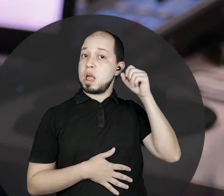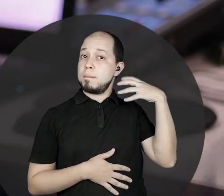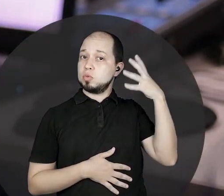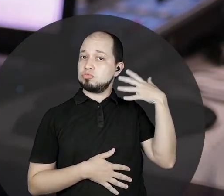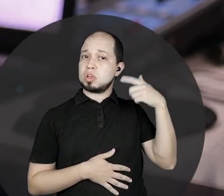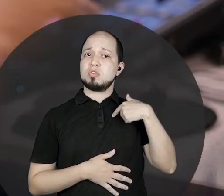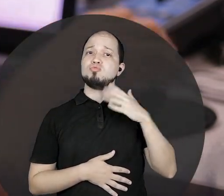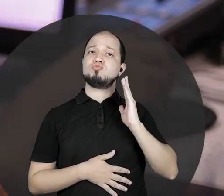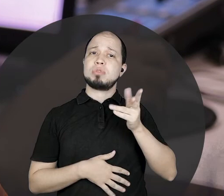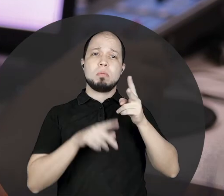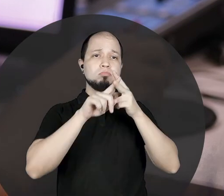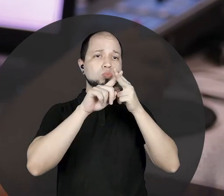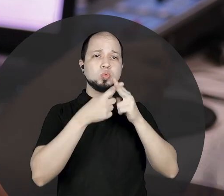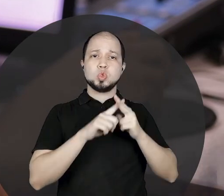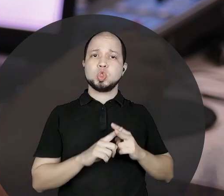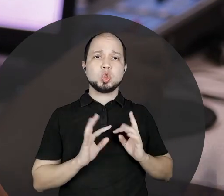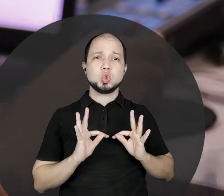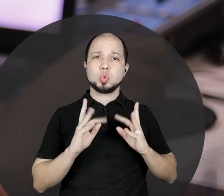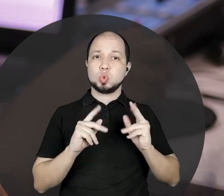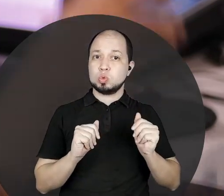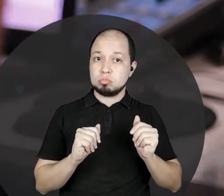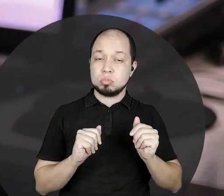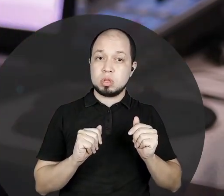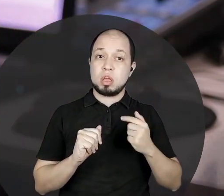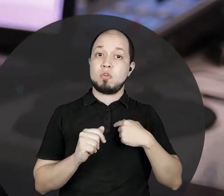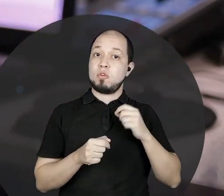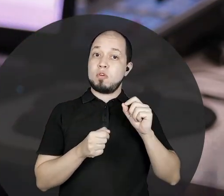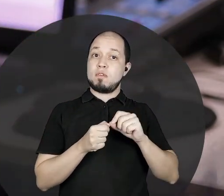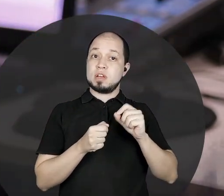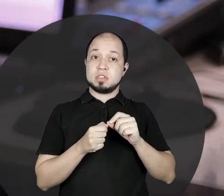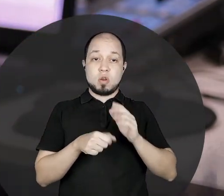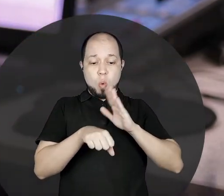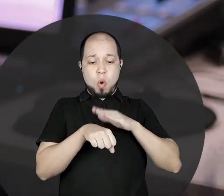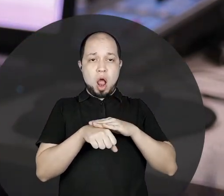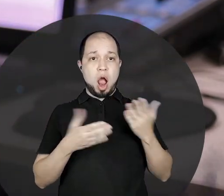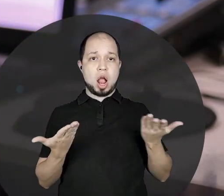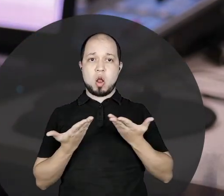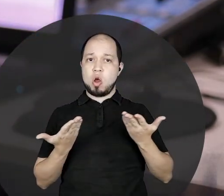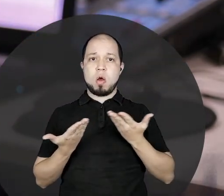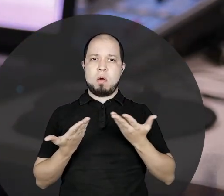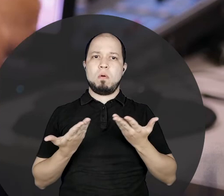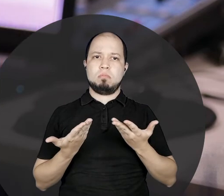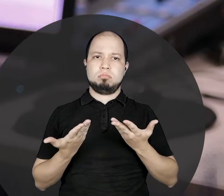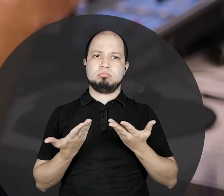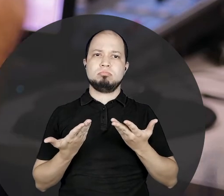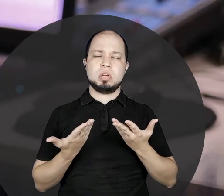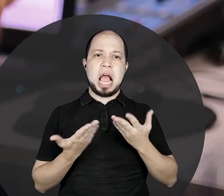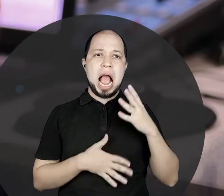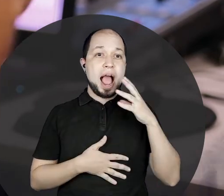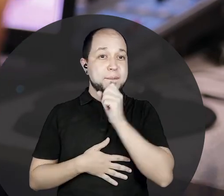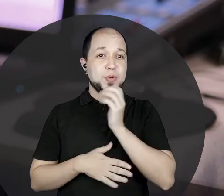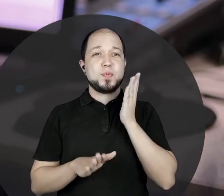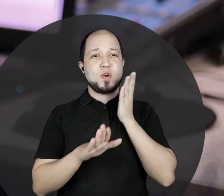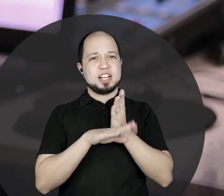Eu já mexi no que eu achava que tinha que mexer. Obviamente, eu estou fazendo isso aqui agora com um pouco mais